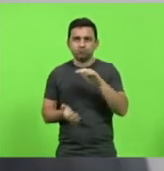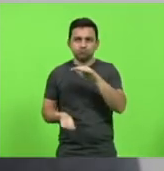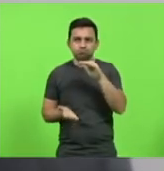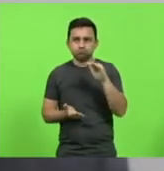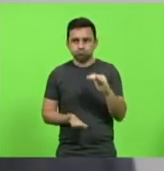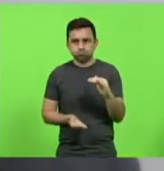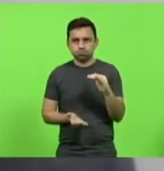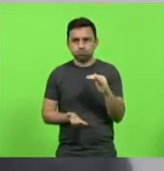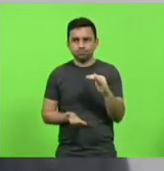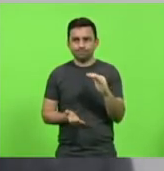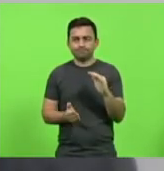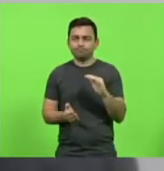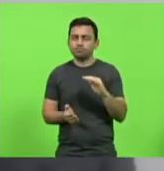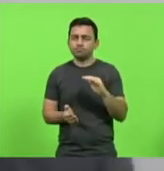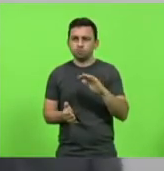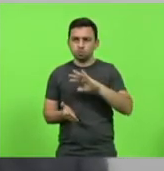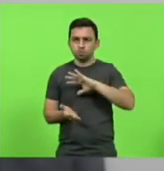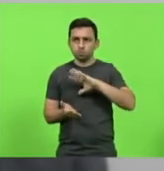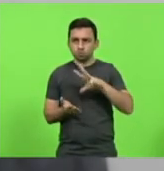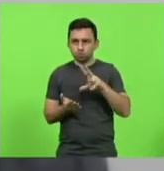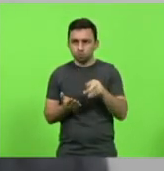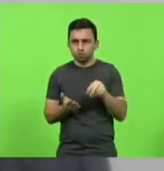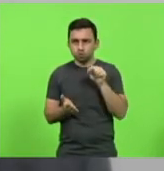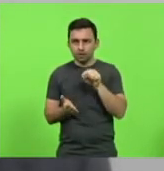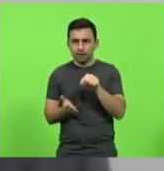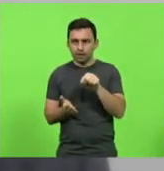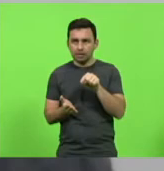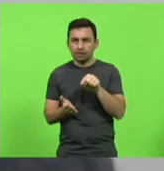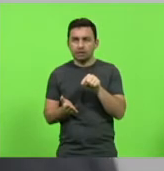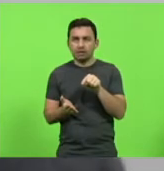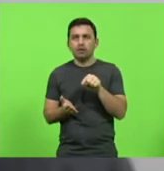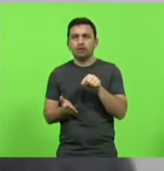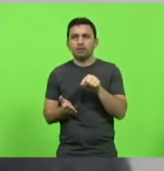conforme apuramos e pelos relatórios do próprio governo,